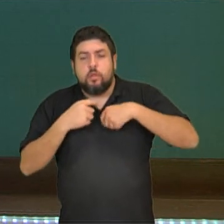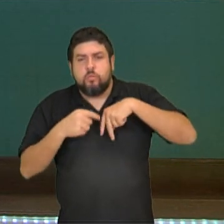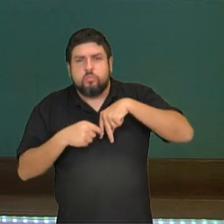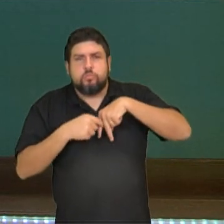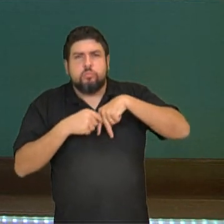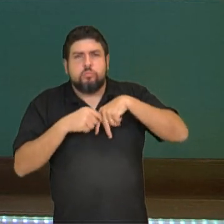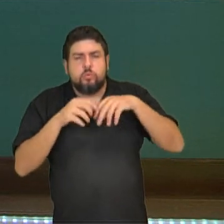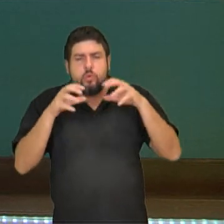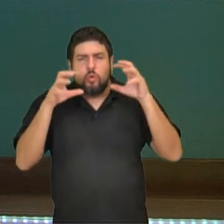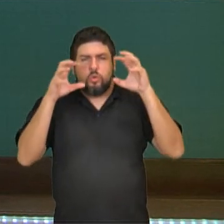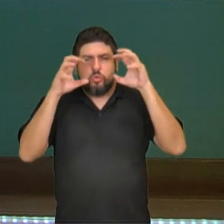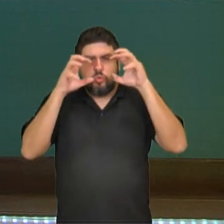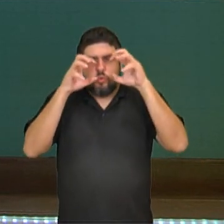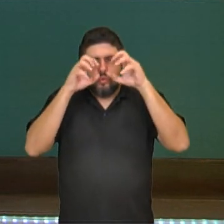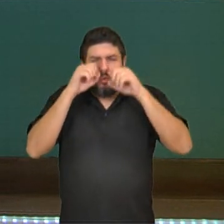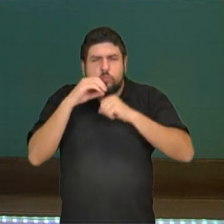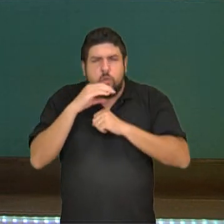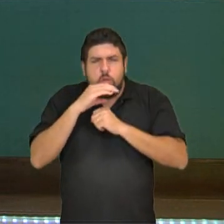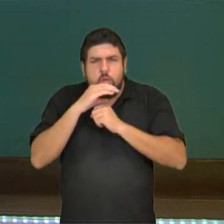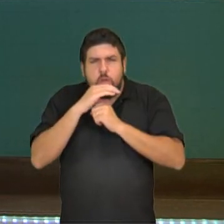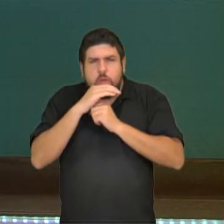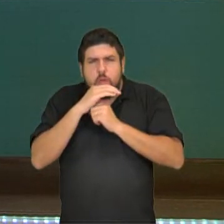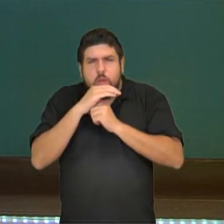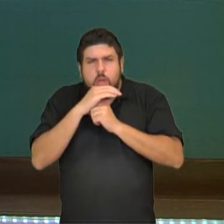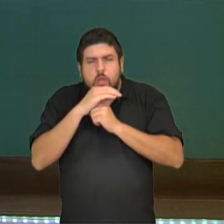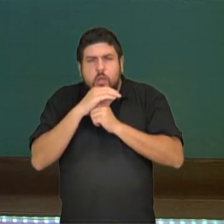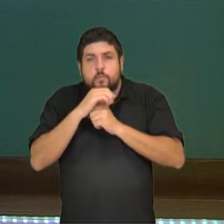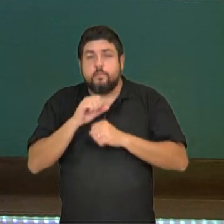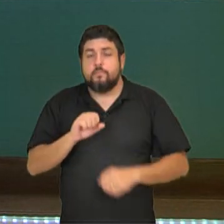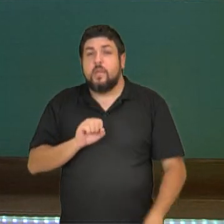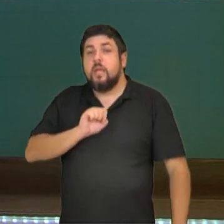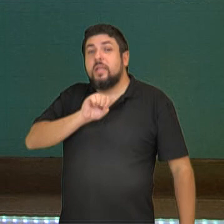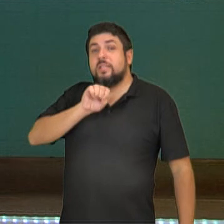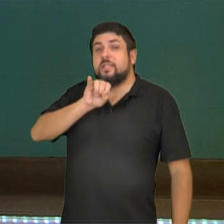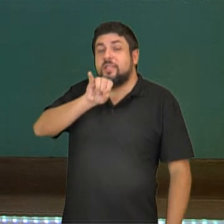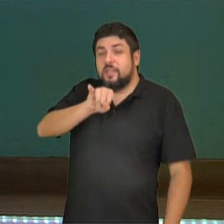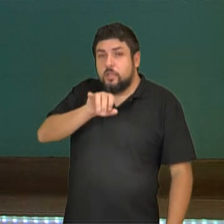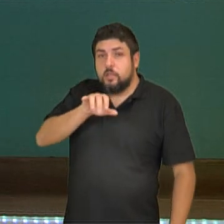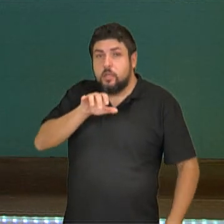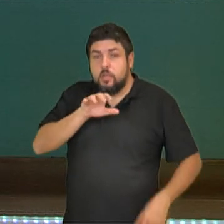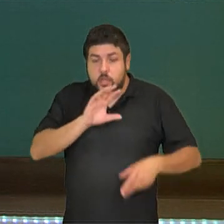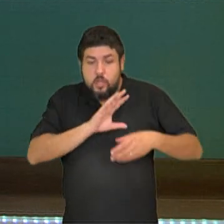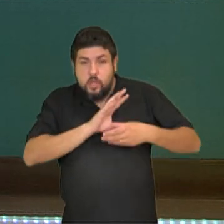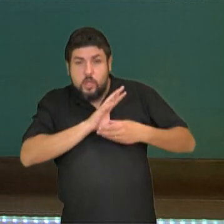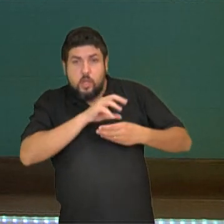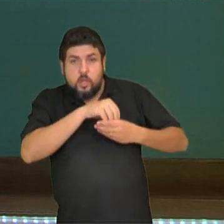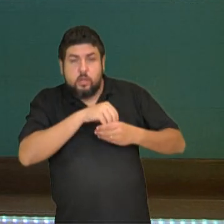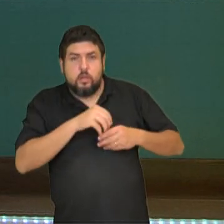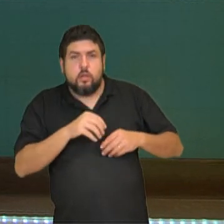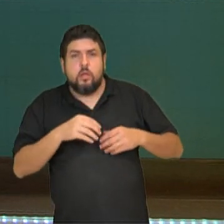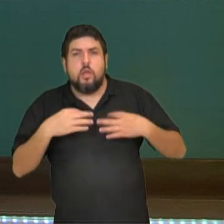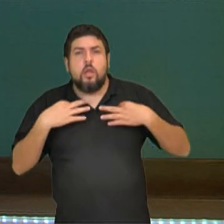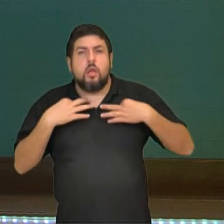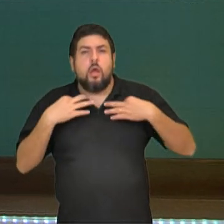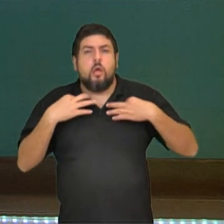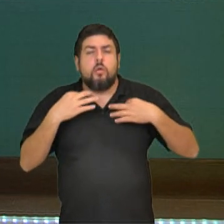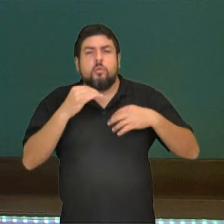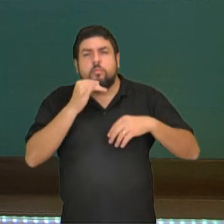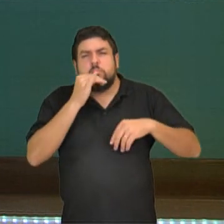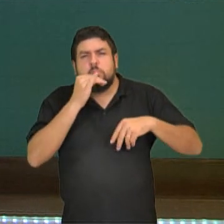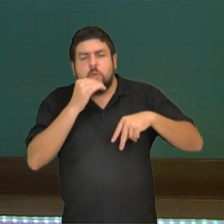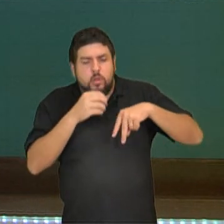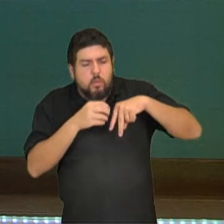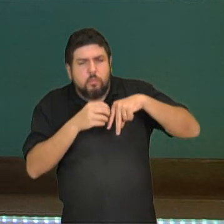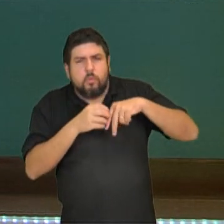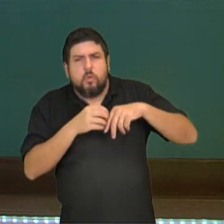e vai ficar abafado e quentinho. Se no ambiente ou nessa roupa tiver, por exemplo, esporos